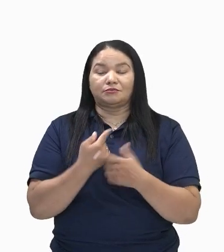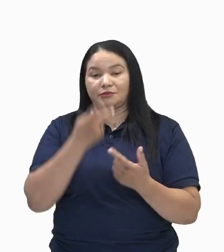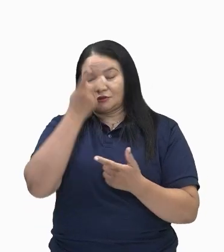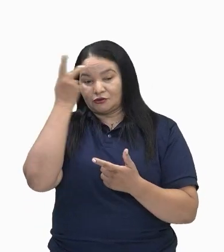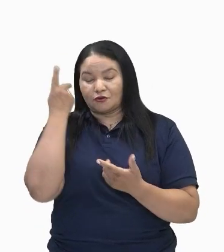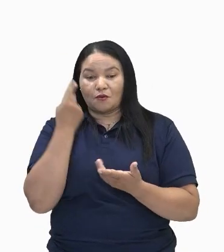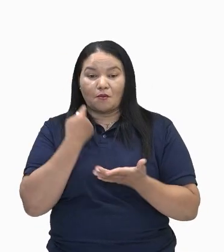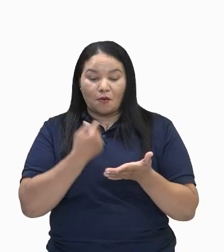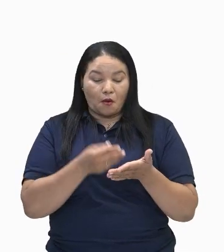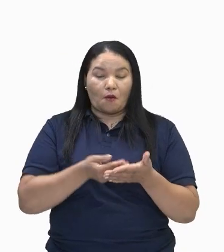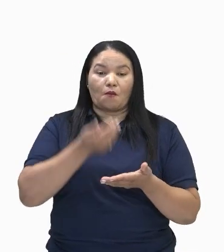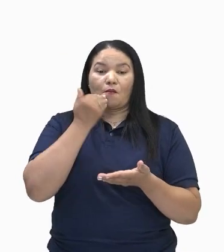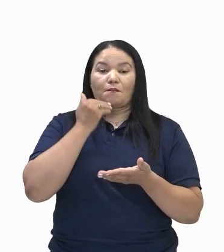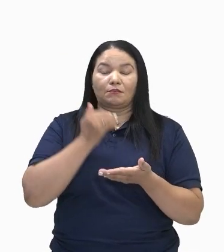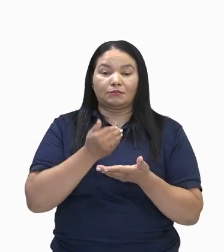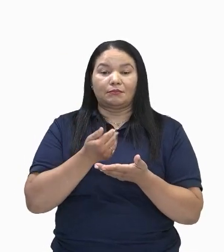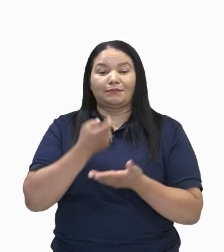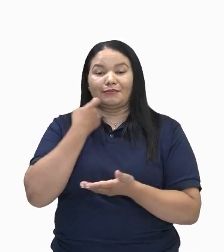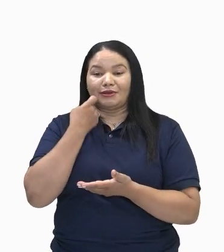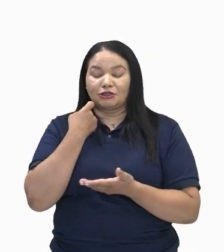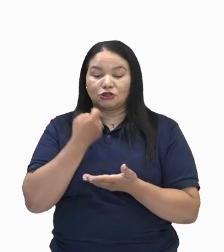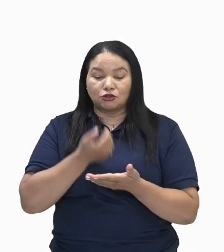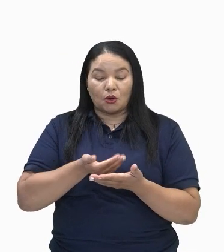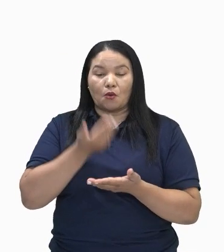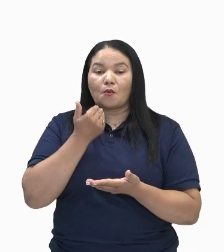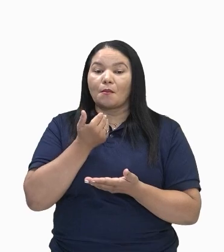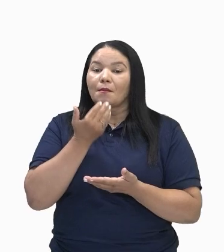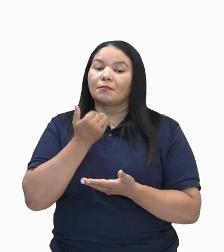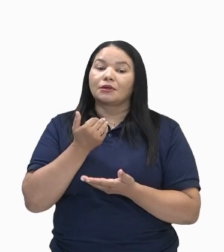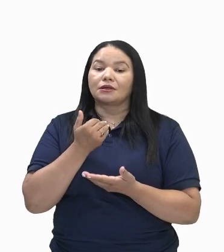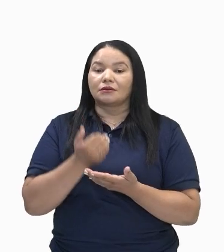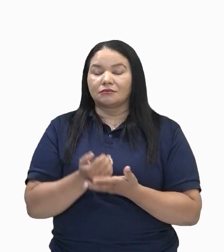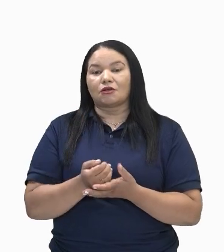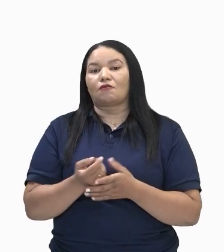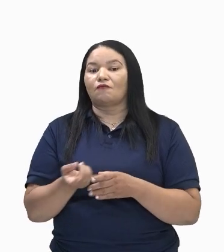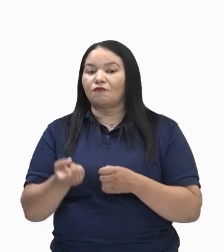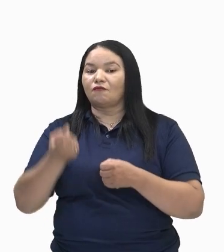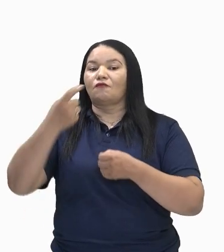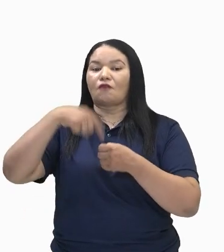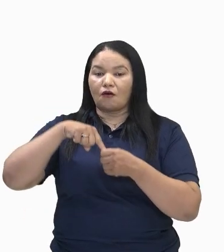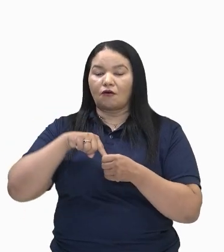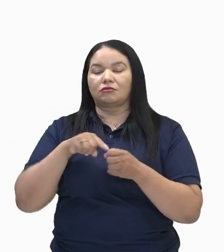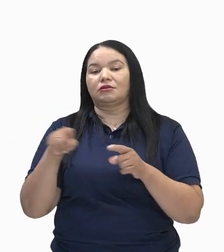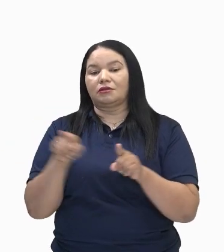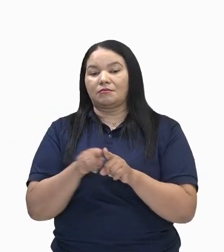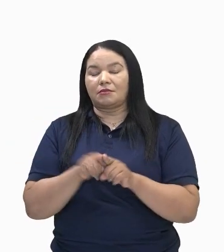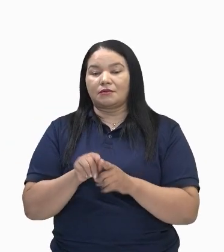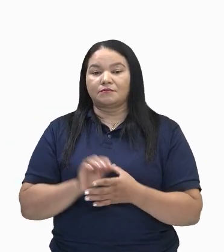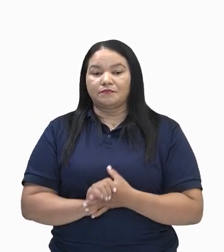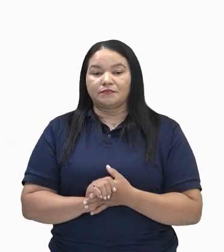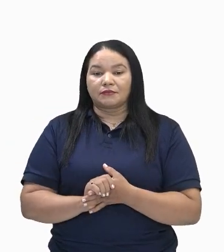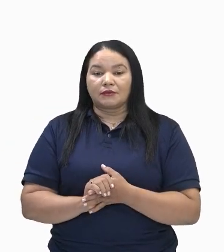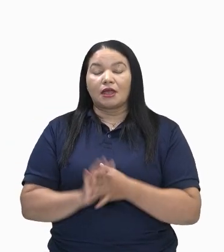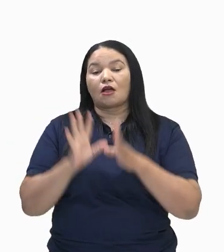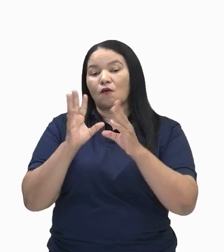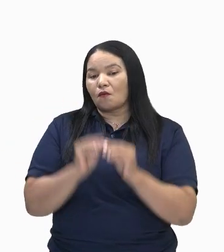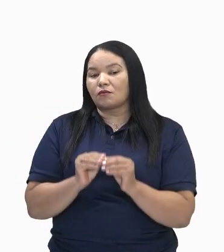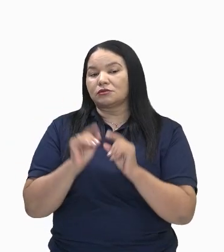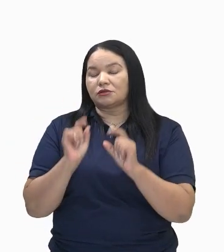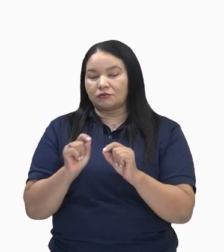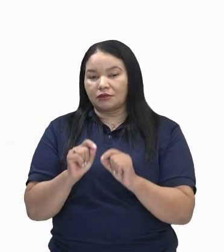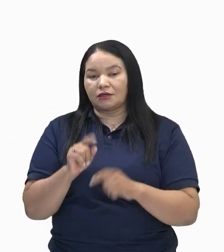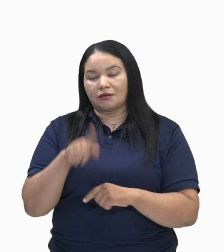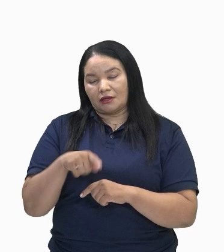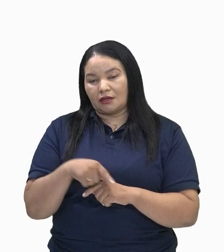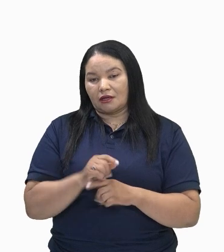a garrafa plástica. Então vejam aí, né? O grande retorno da história. Qual é o desfecho? Ou seja, o final, o homem nota